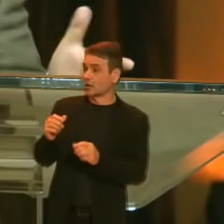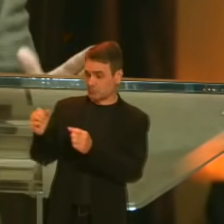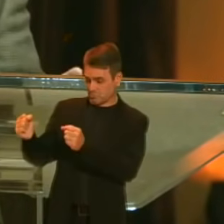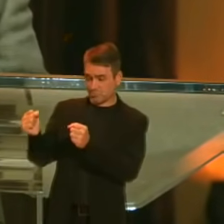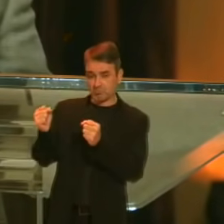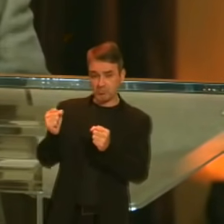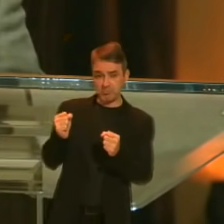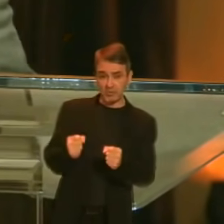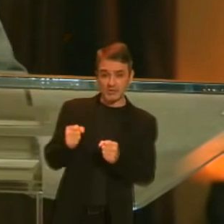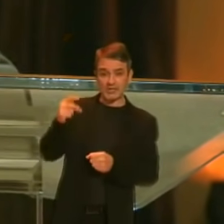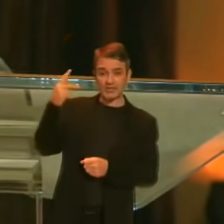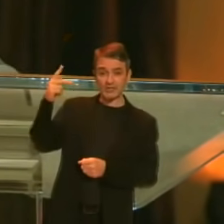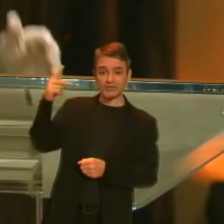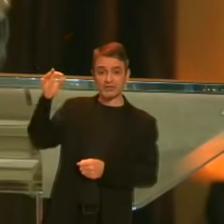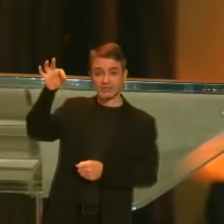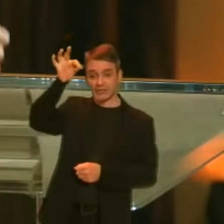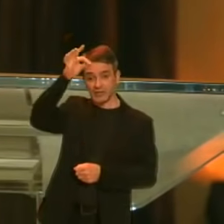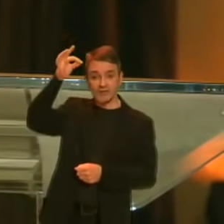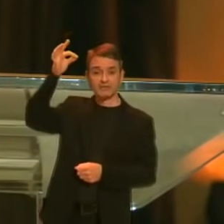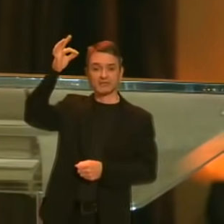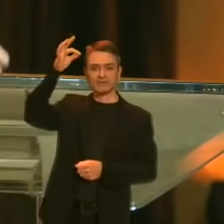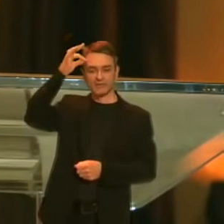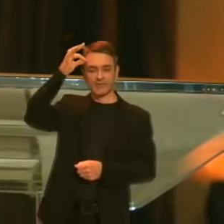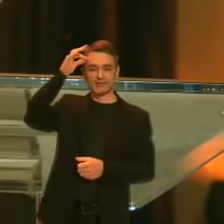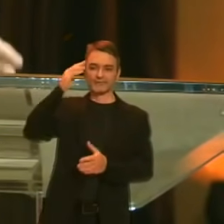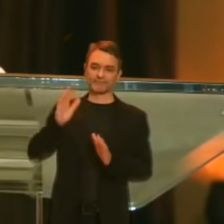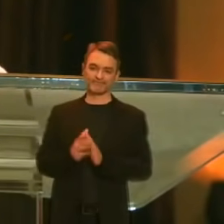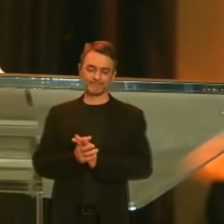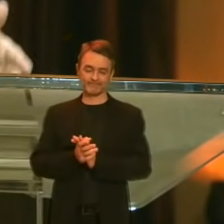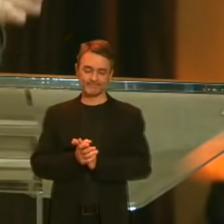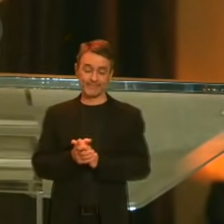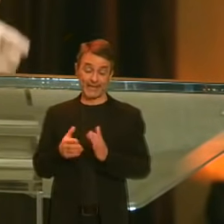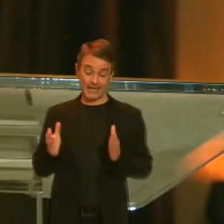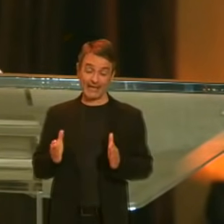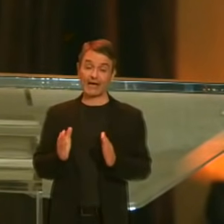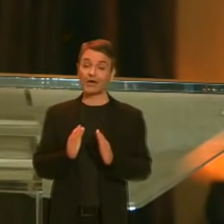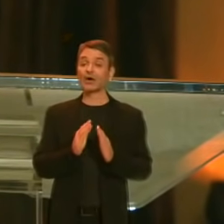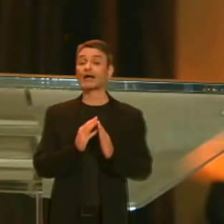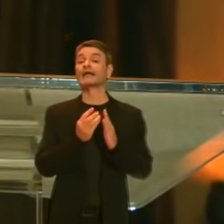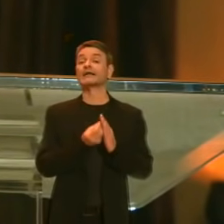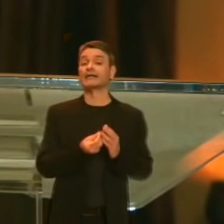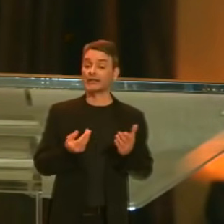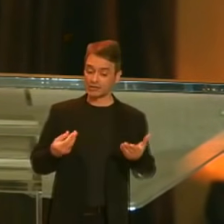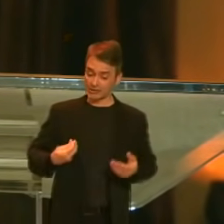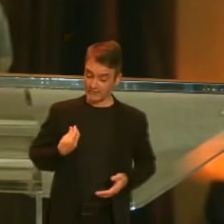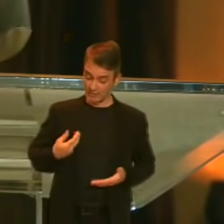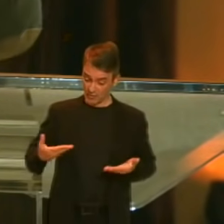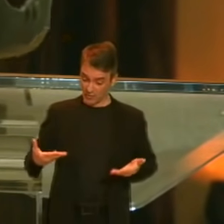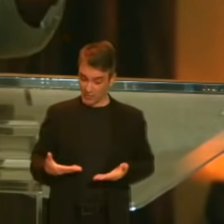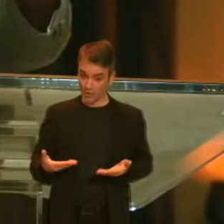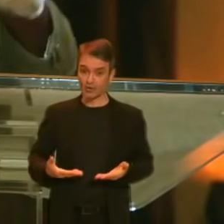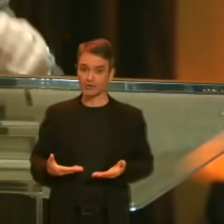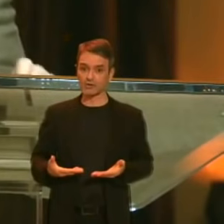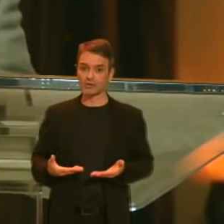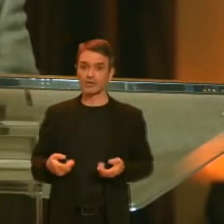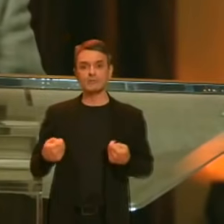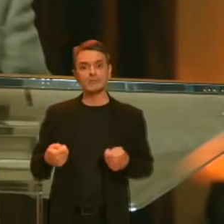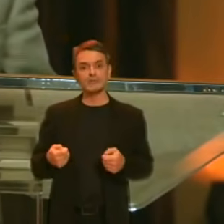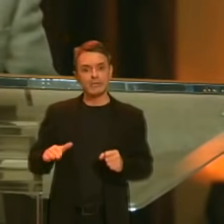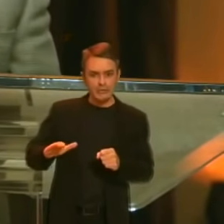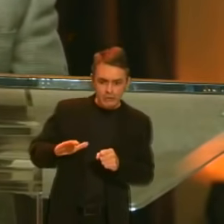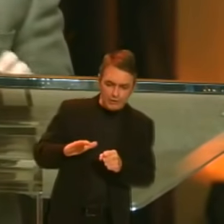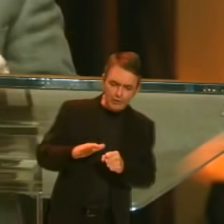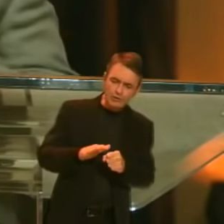de Deus. E essa igreja que vive nesses tempos de hoje precisa ser uma igreja cheia do